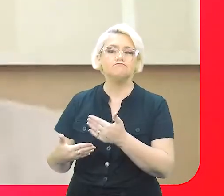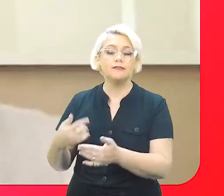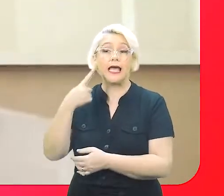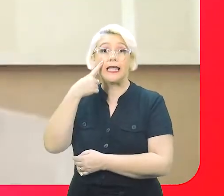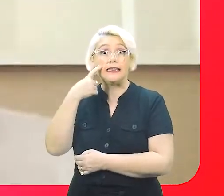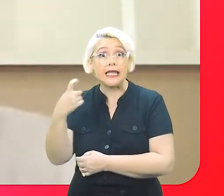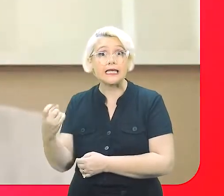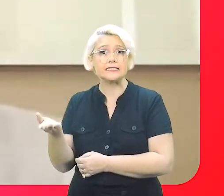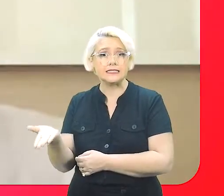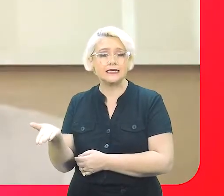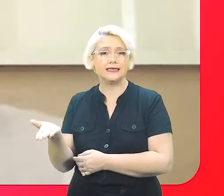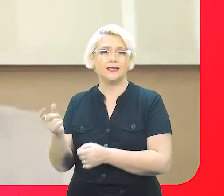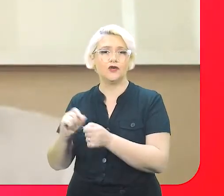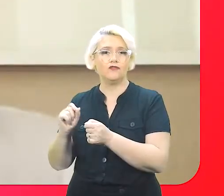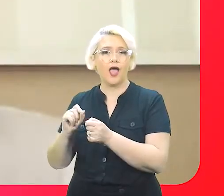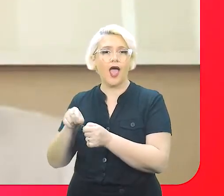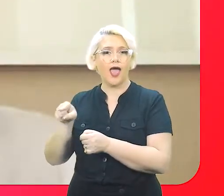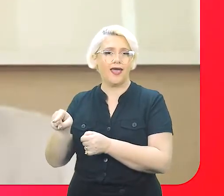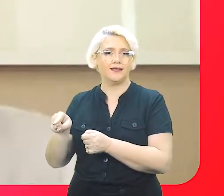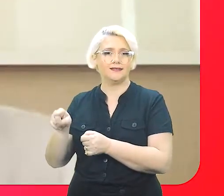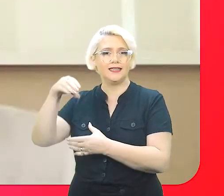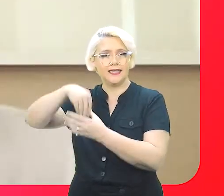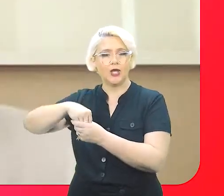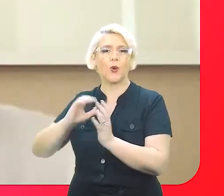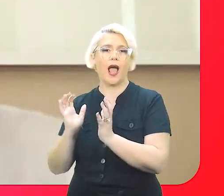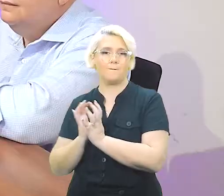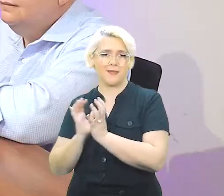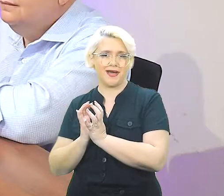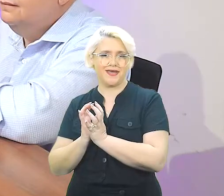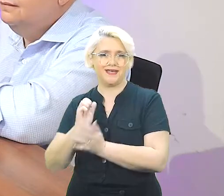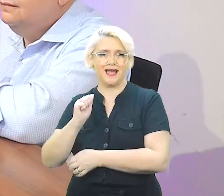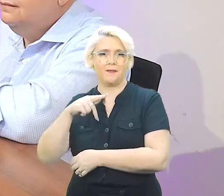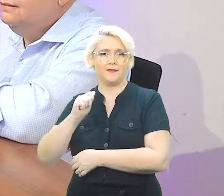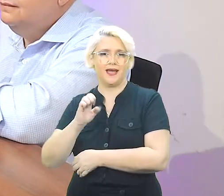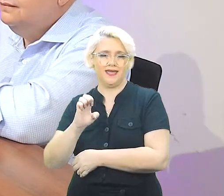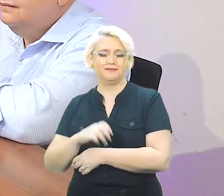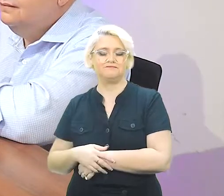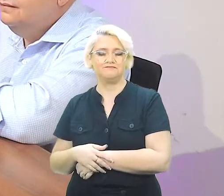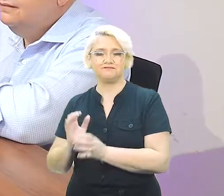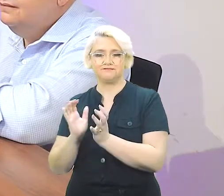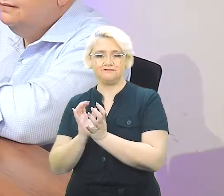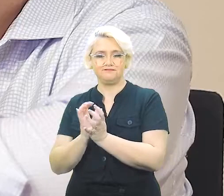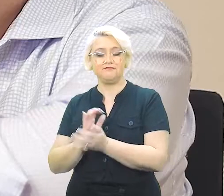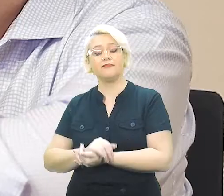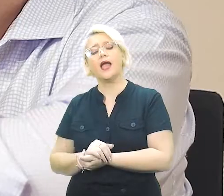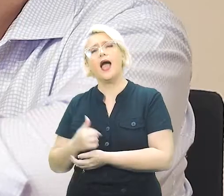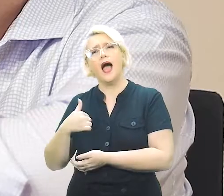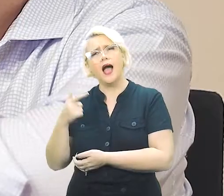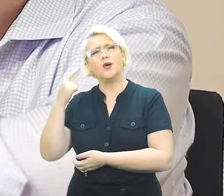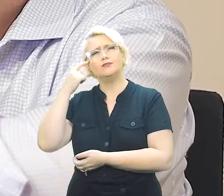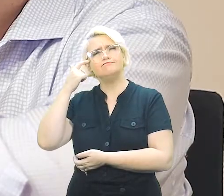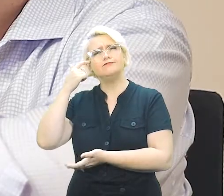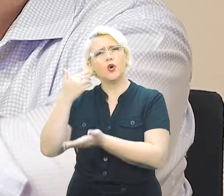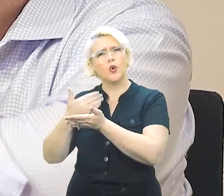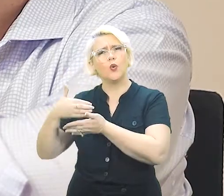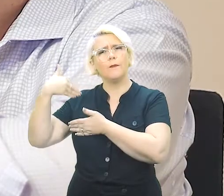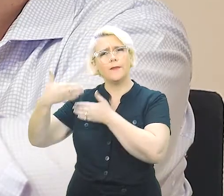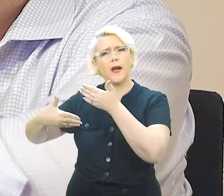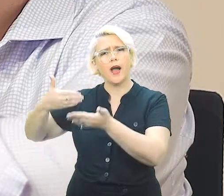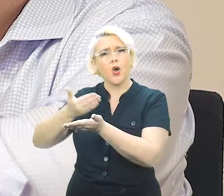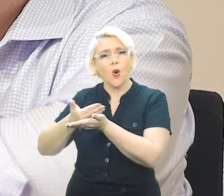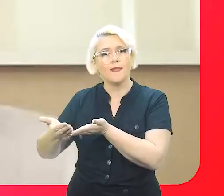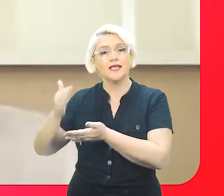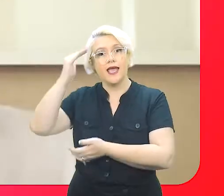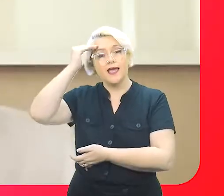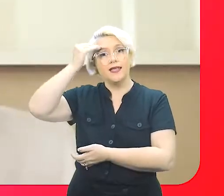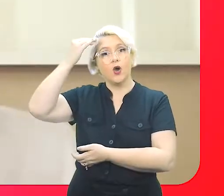me interessar pelo que acontecia na APAE, sabe? E quando eu